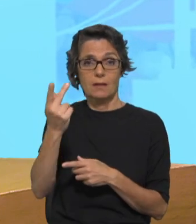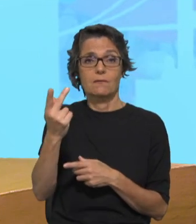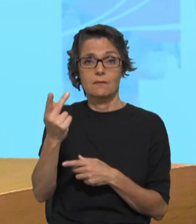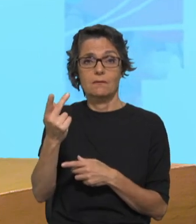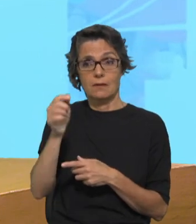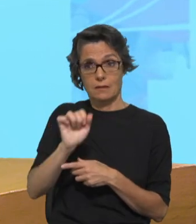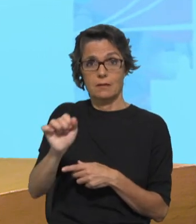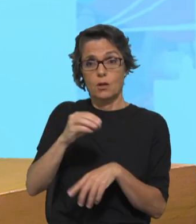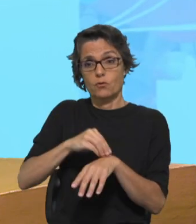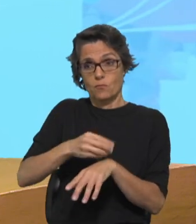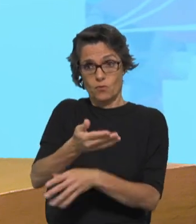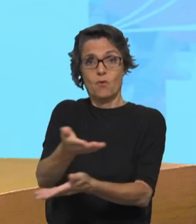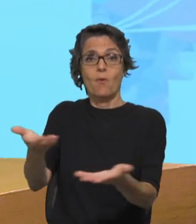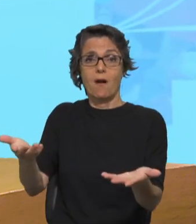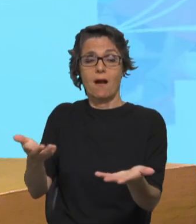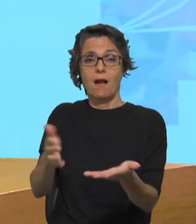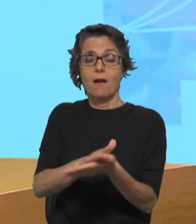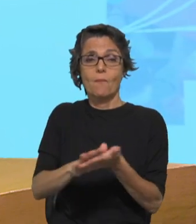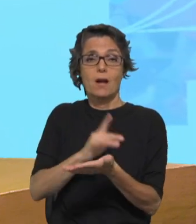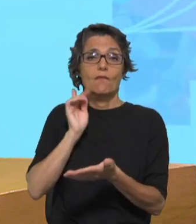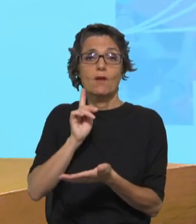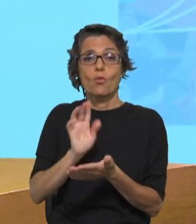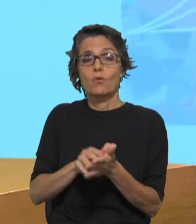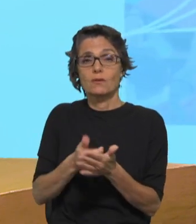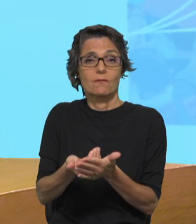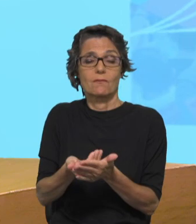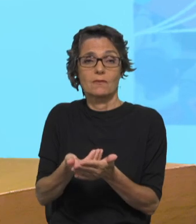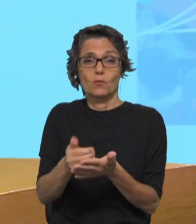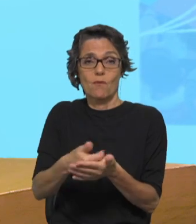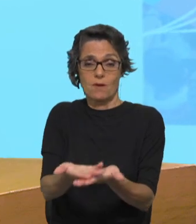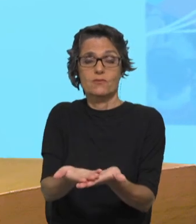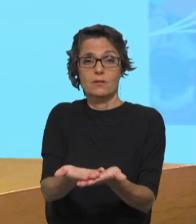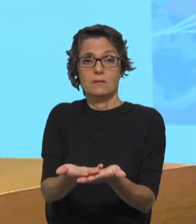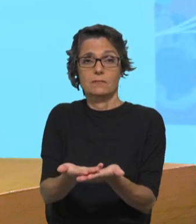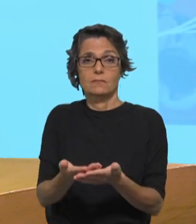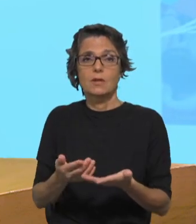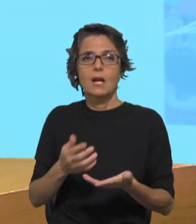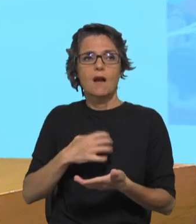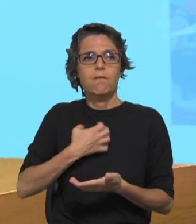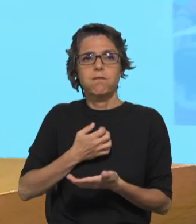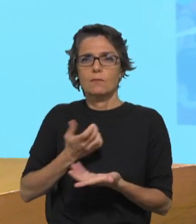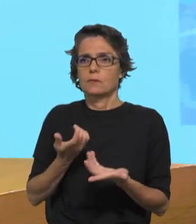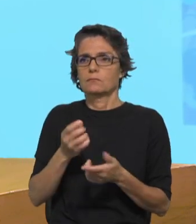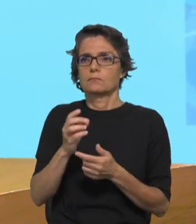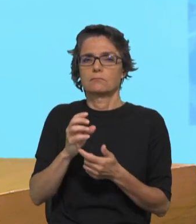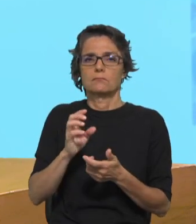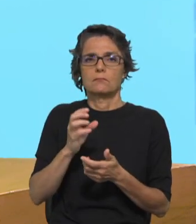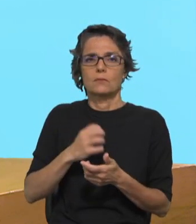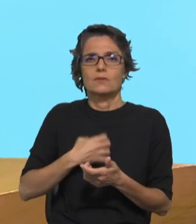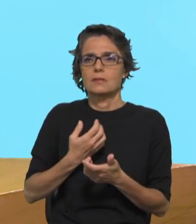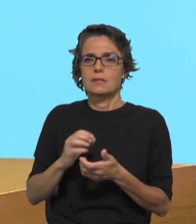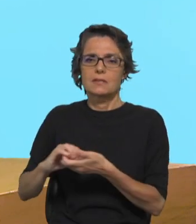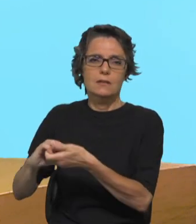a testemunhar dos valores do Evangelho, portanto, está a ser missionário. Se está a ser solidário, se está a ajudar carenciados, se está a